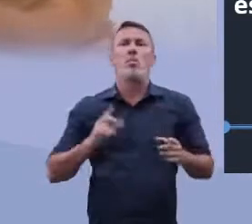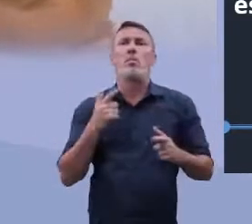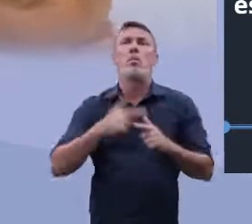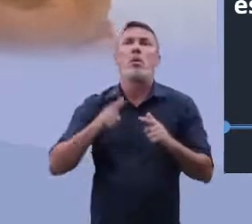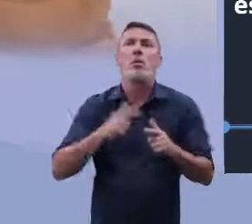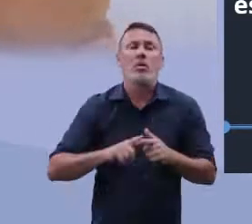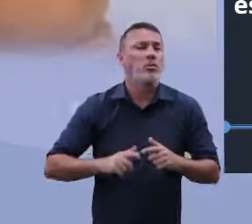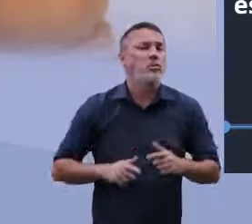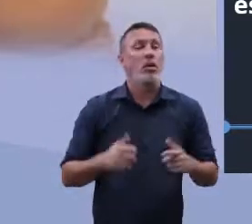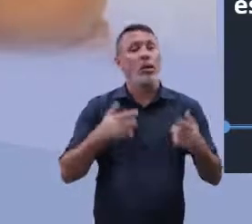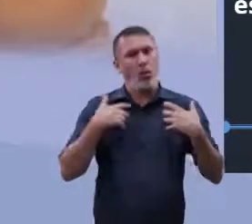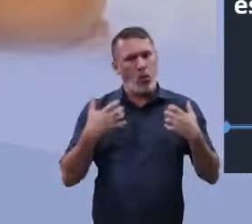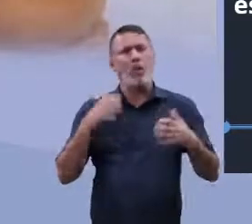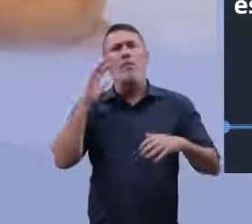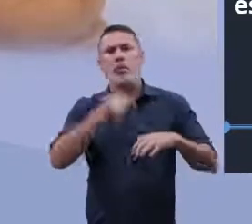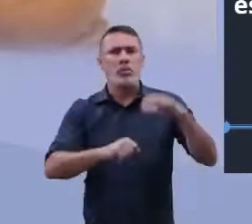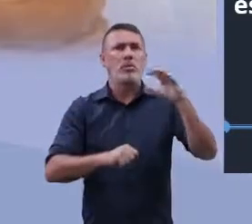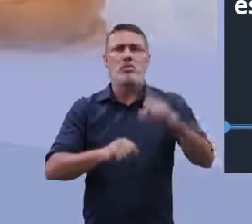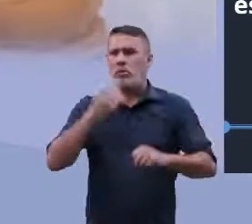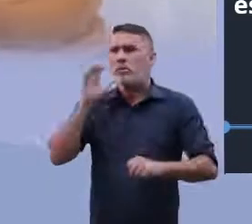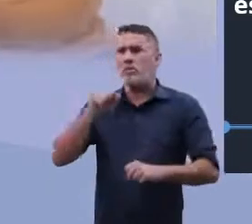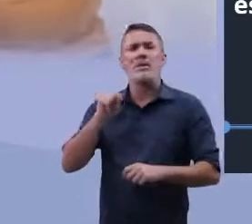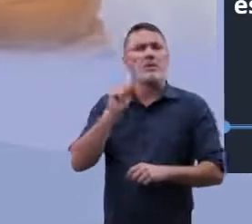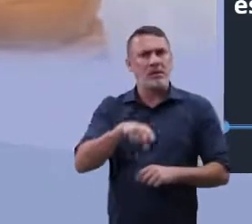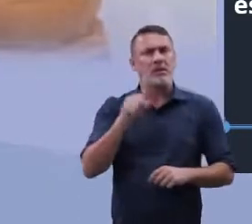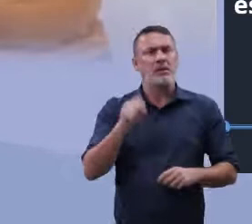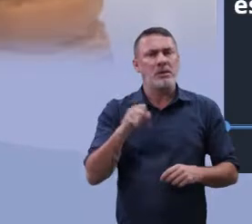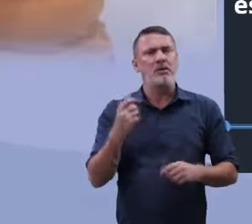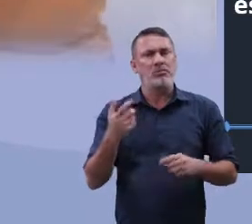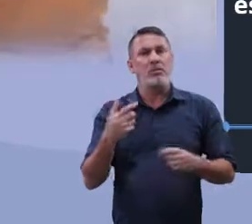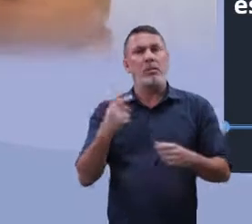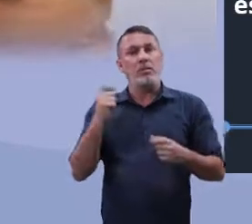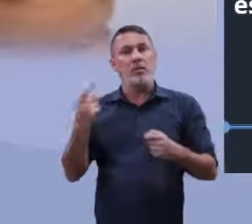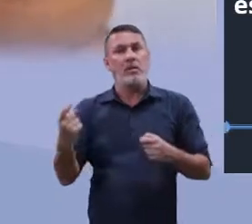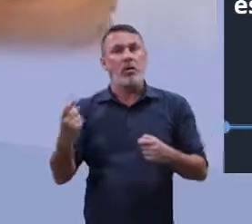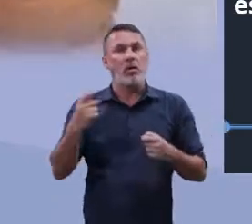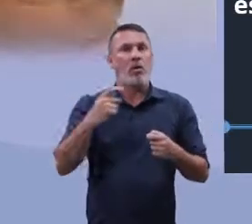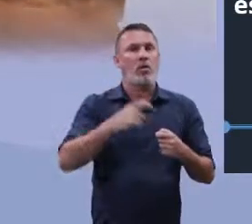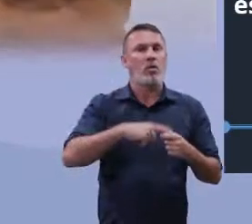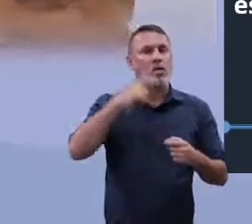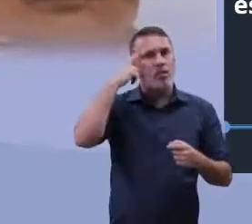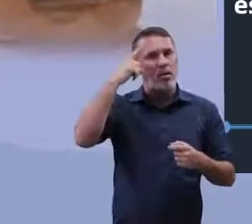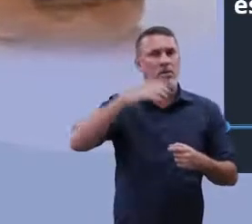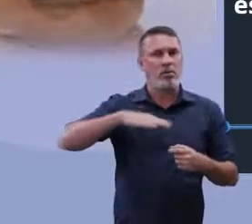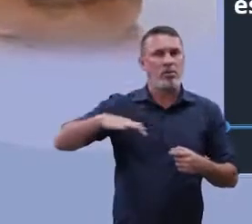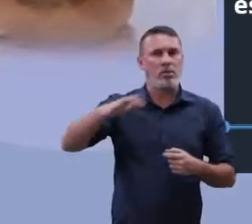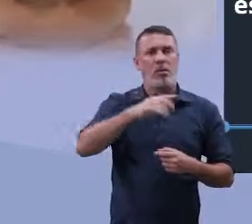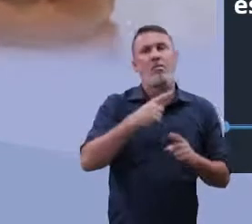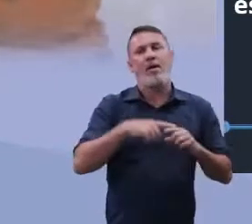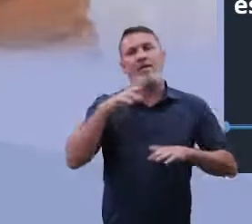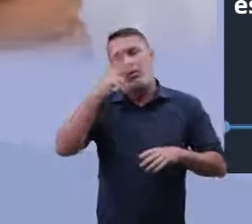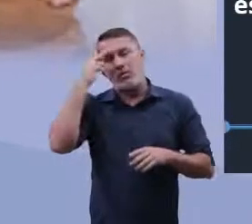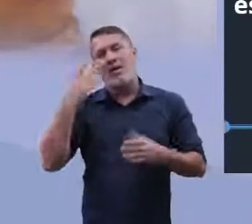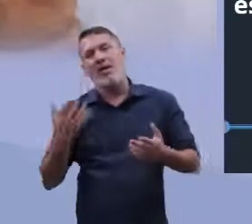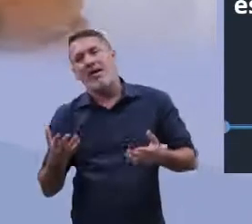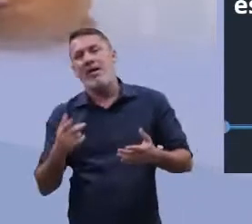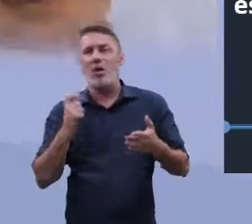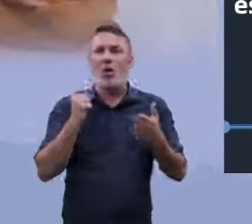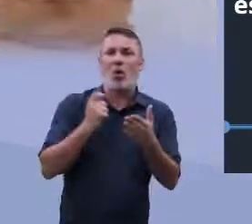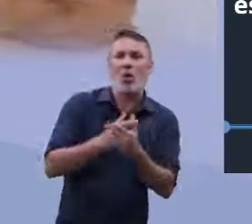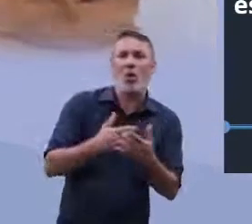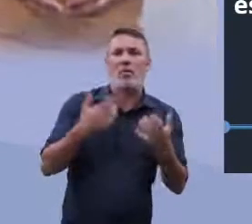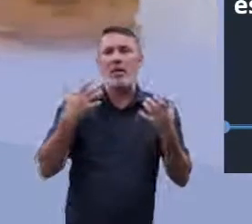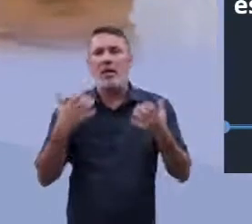problema. Nós queremos consumir a todo momento. Eu preciso voltar com essa ideia com vocês. Porque às vezes a pessoa